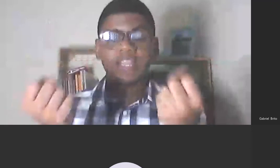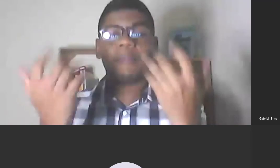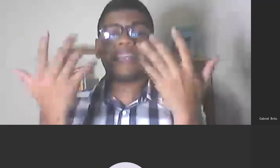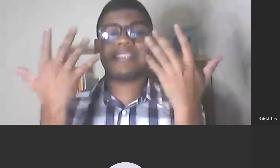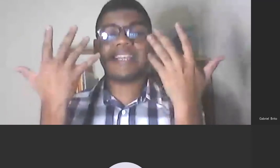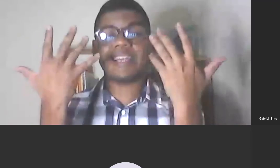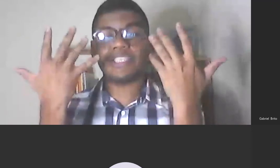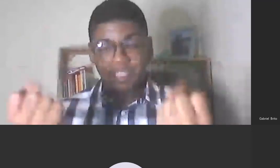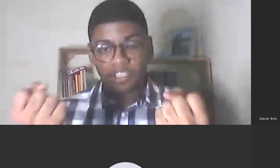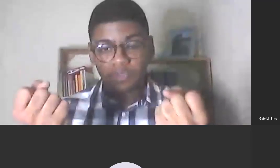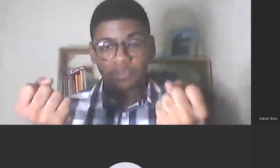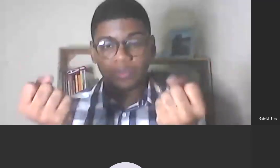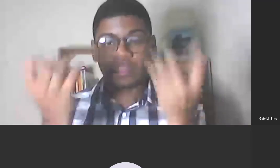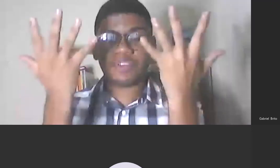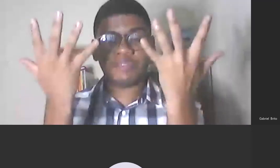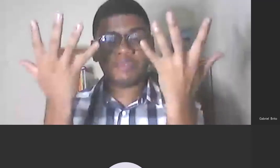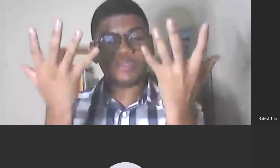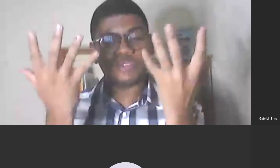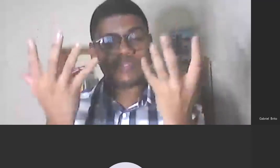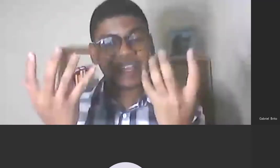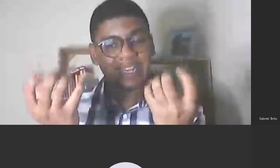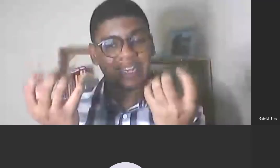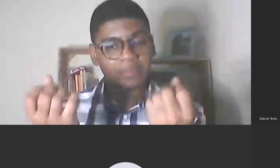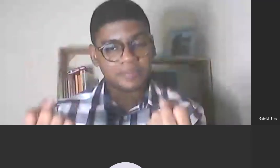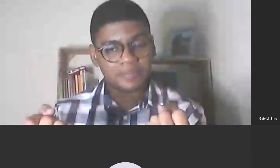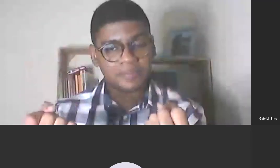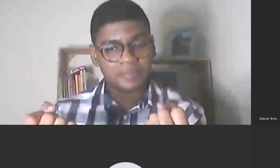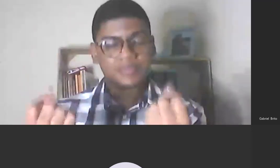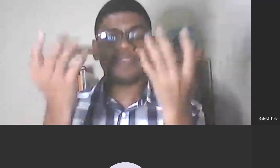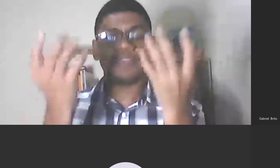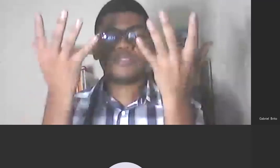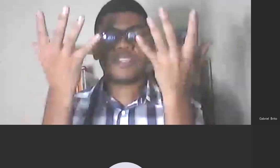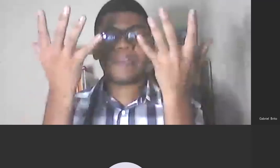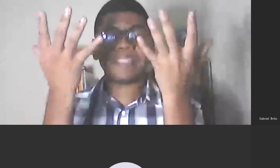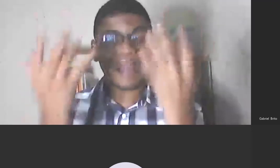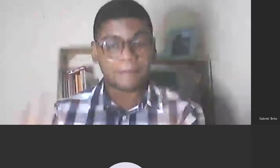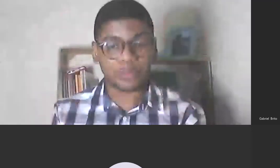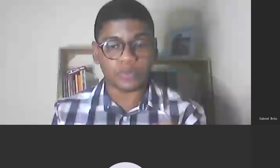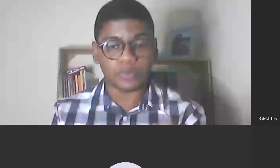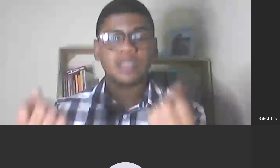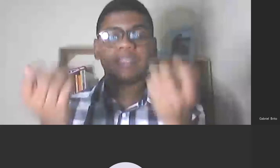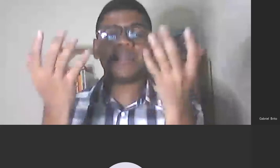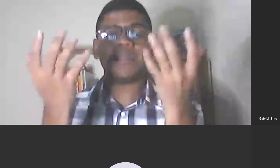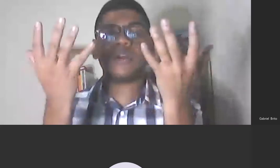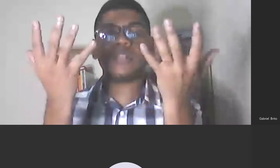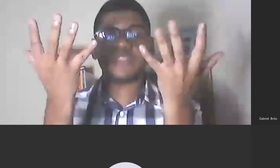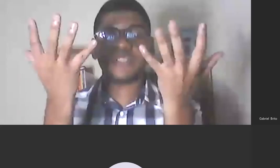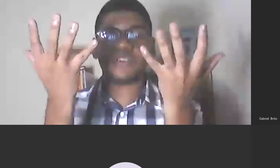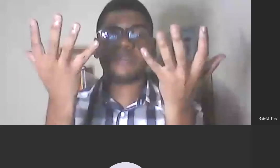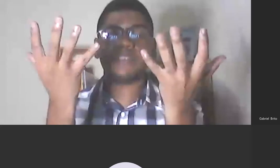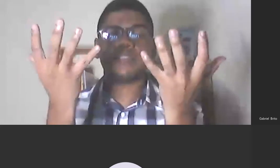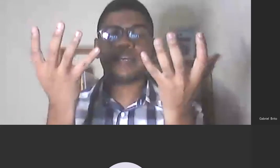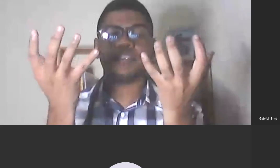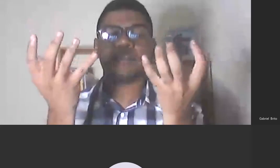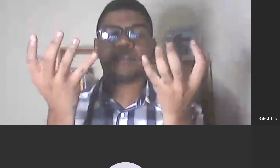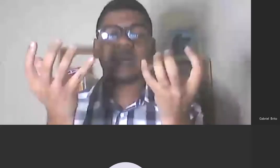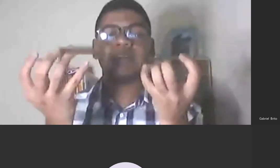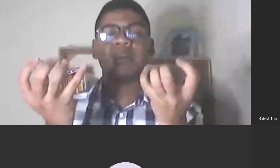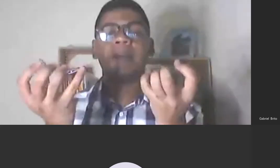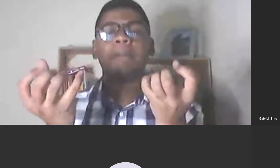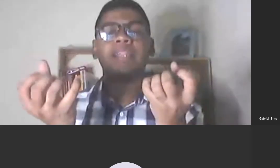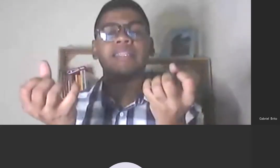Geralmente vai ser um sinal mais energético. Eu não faço ele muito devagar, não. Ele vai ser um sinal mais rápido, tá? Embora eu esteja fazendo aqui, ó, para vocês